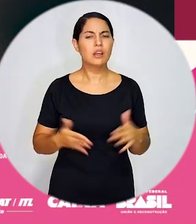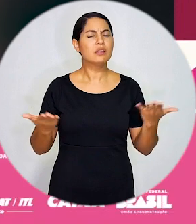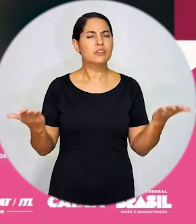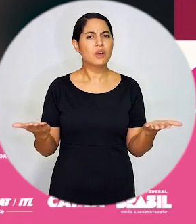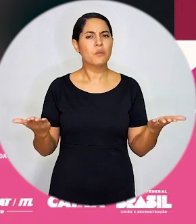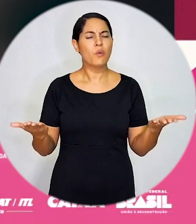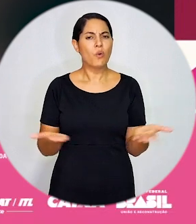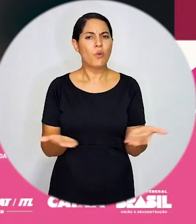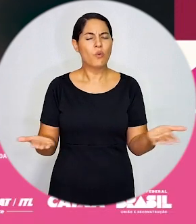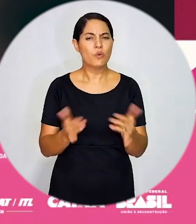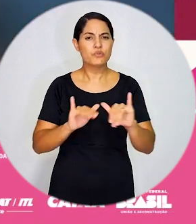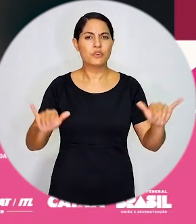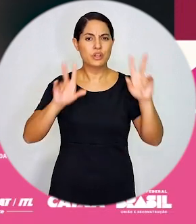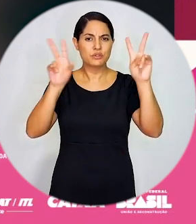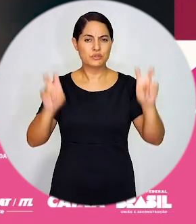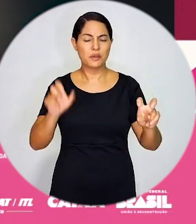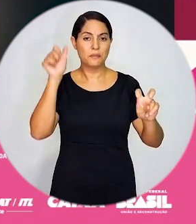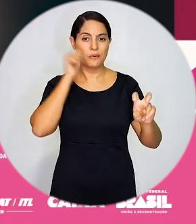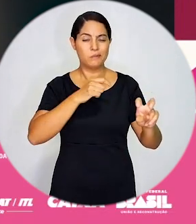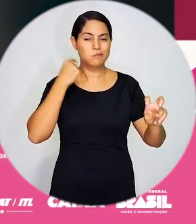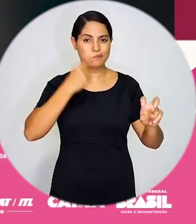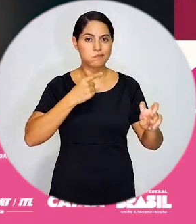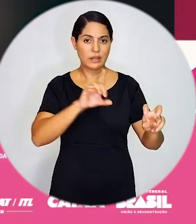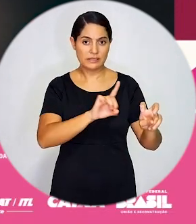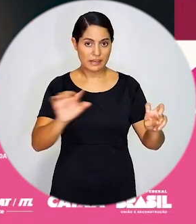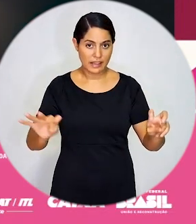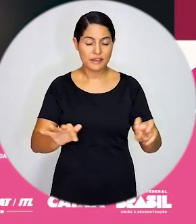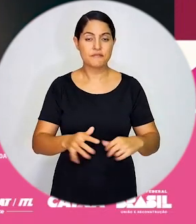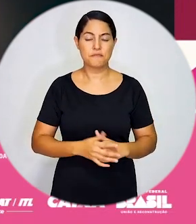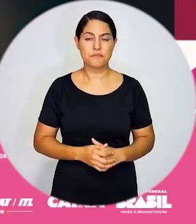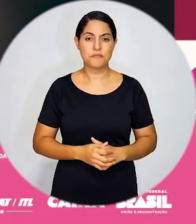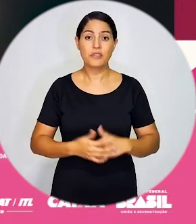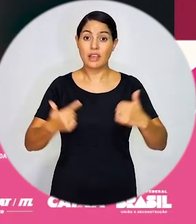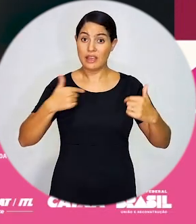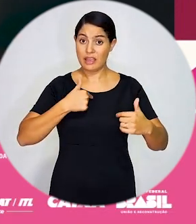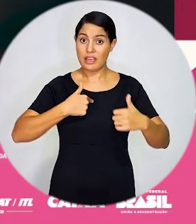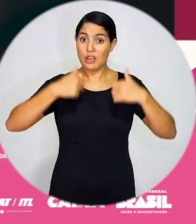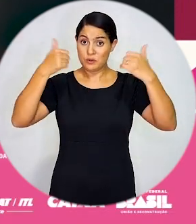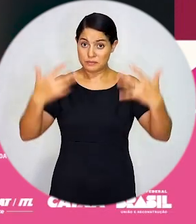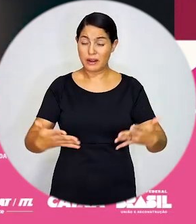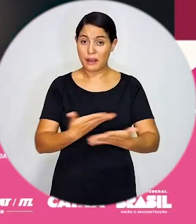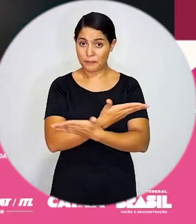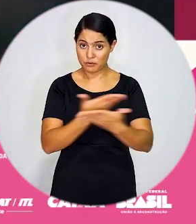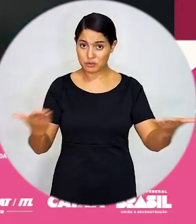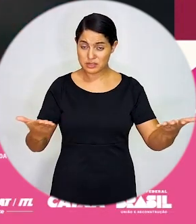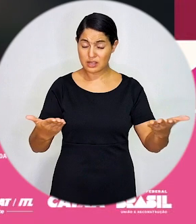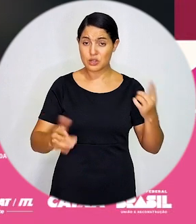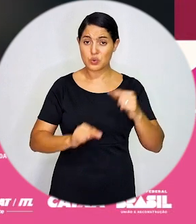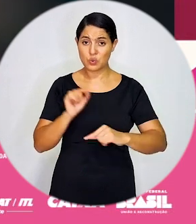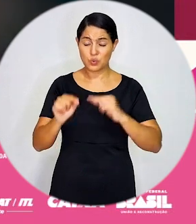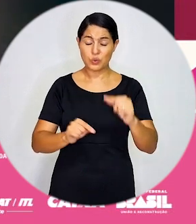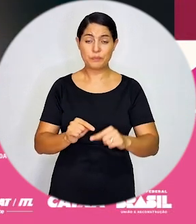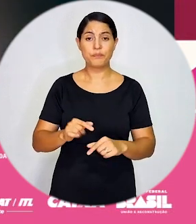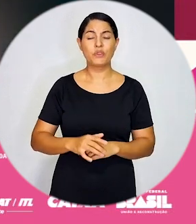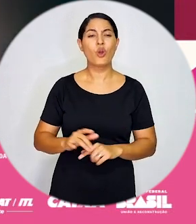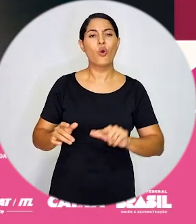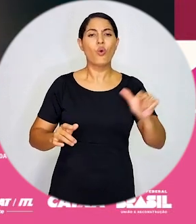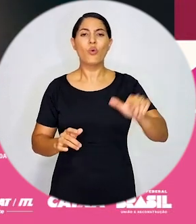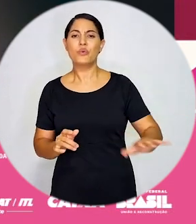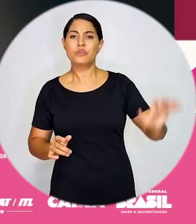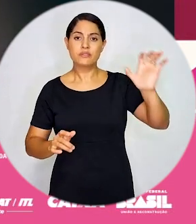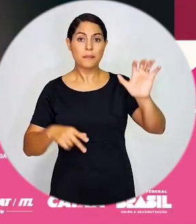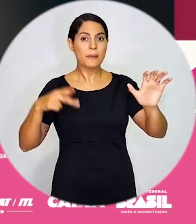Distrito Federal, eu preciso compartilhar com vocês que é uma tarefa que, quando comparada aos outros